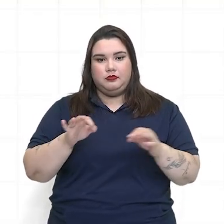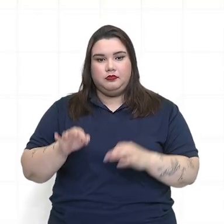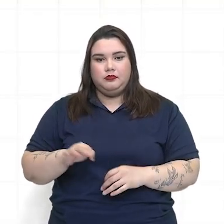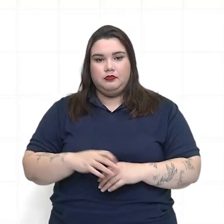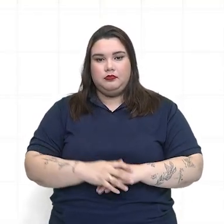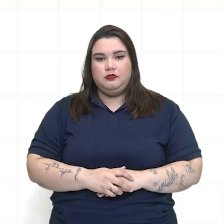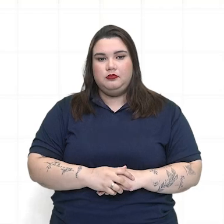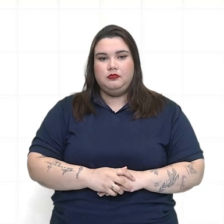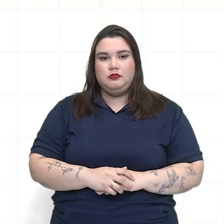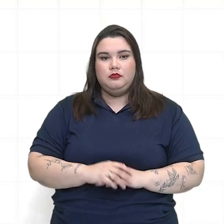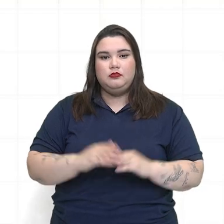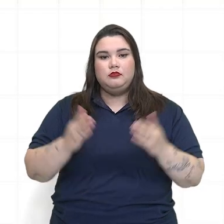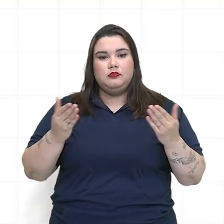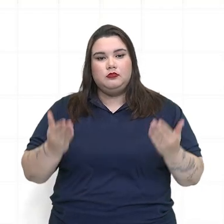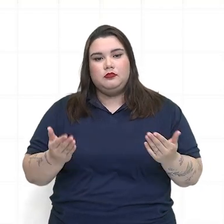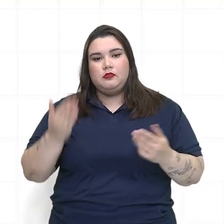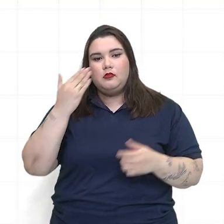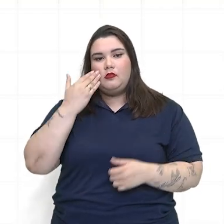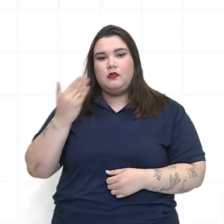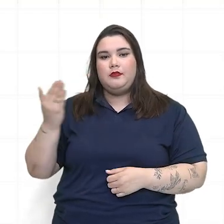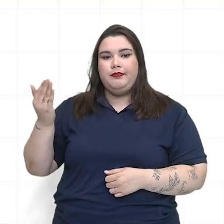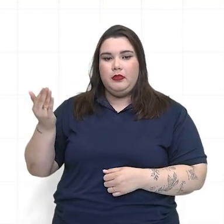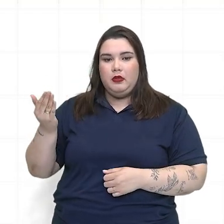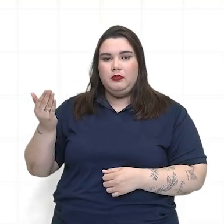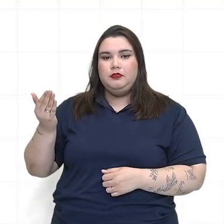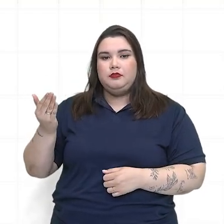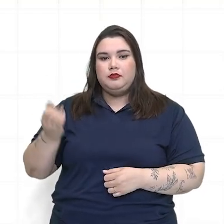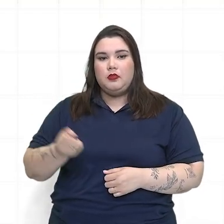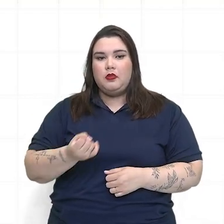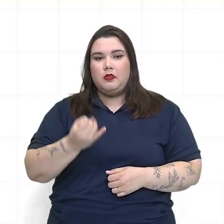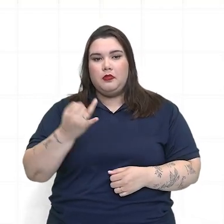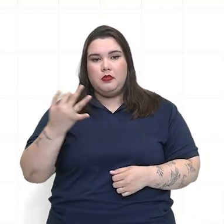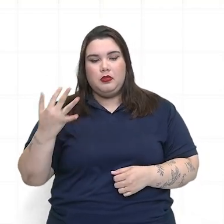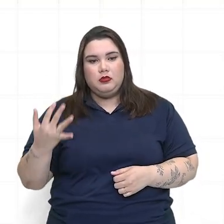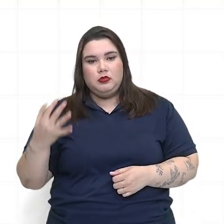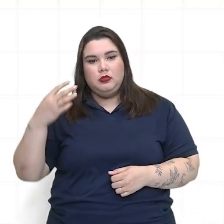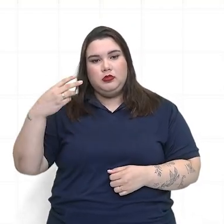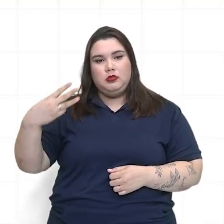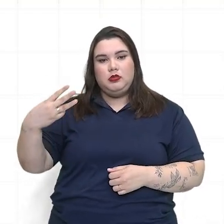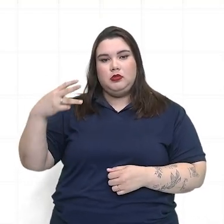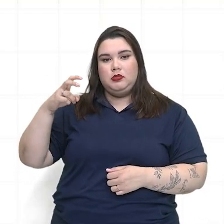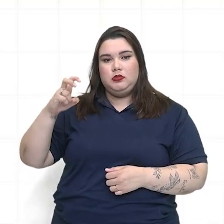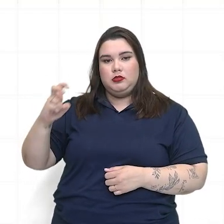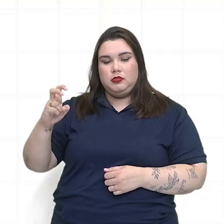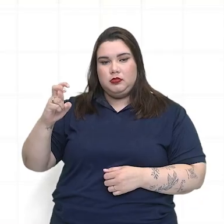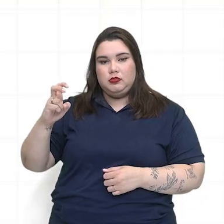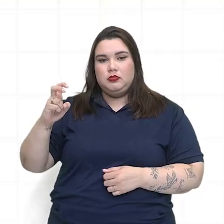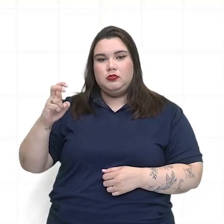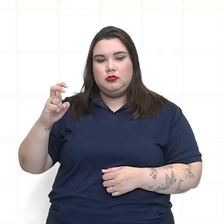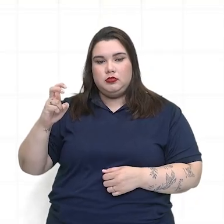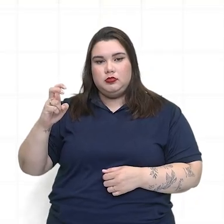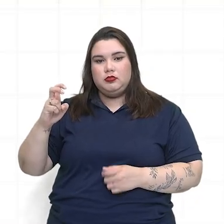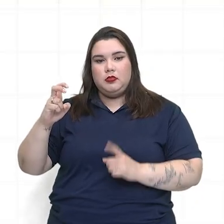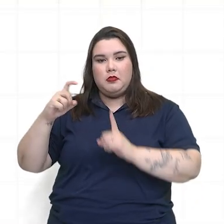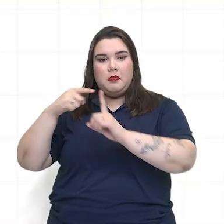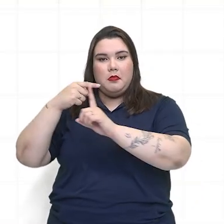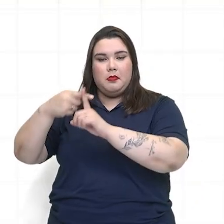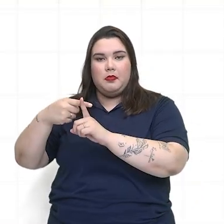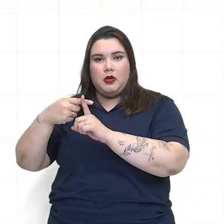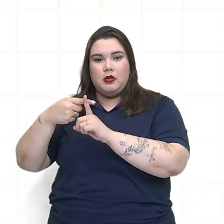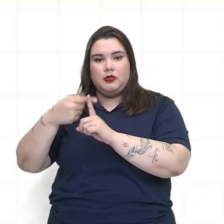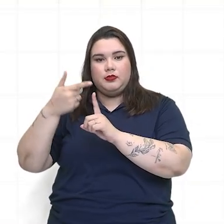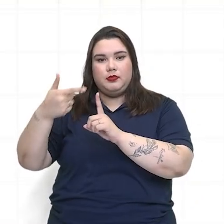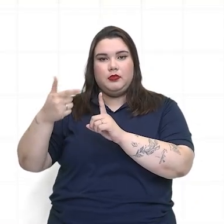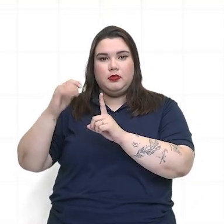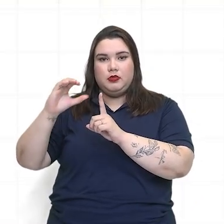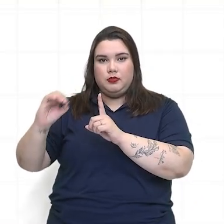possui. Ou seja, nós vamos pegar aqui a quantidade de Antônio, que é 35, adicionar a